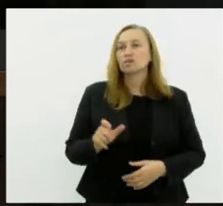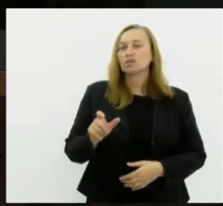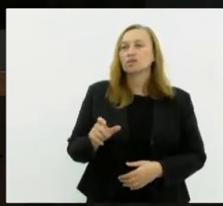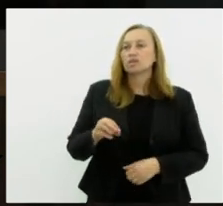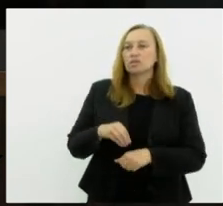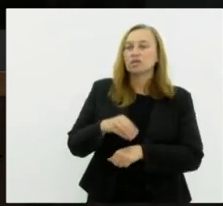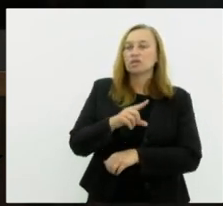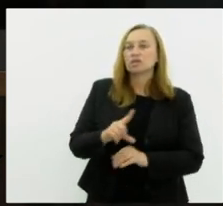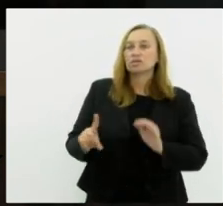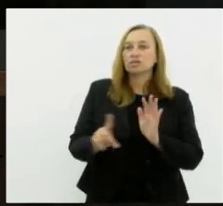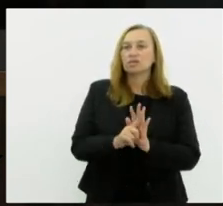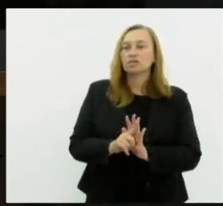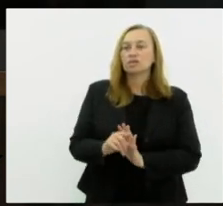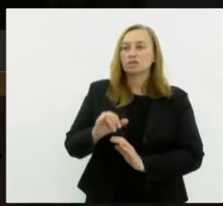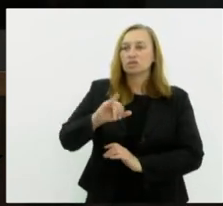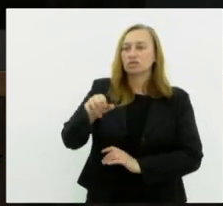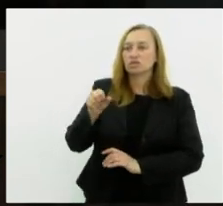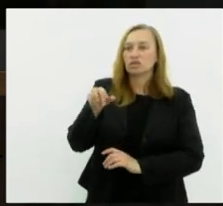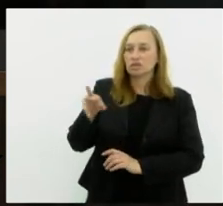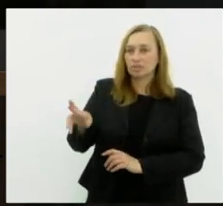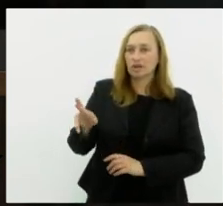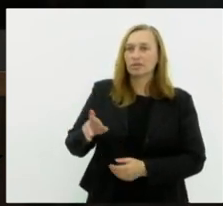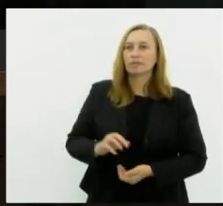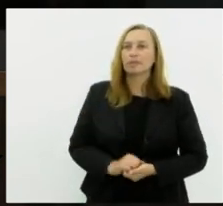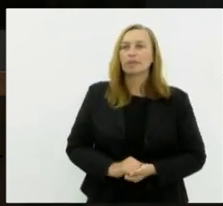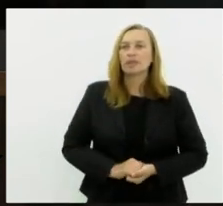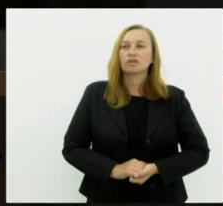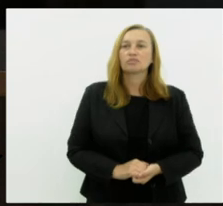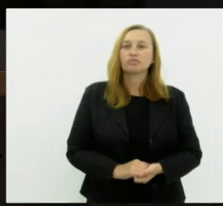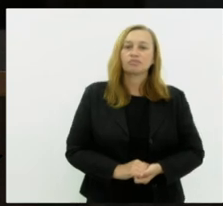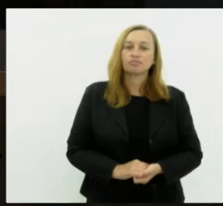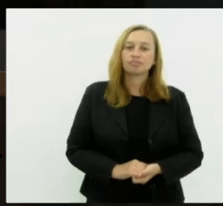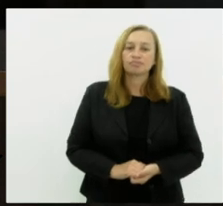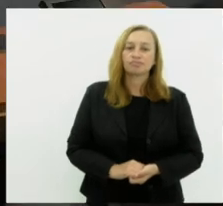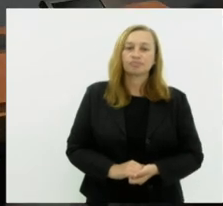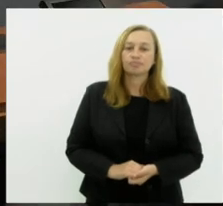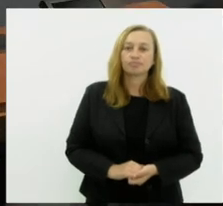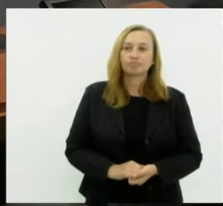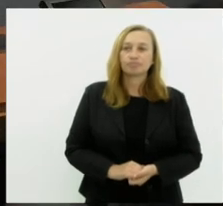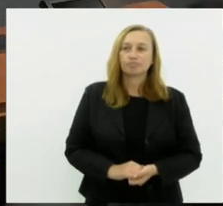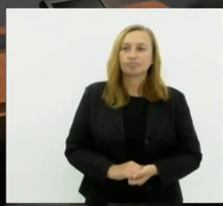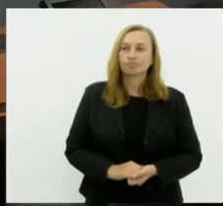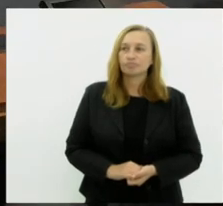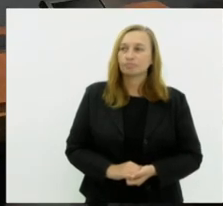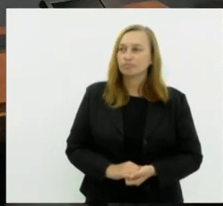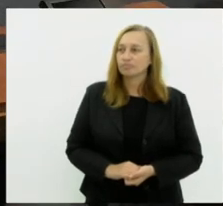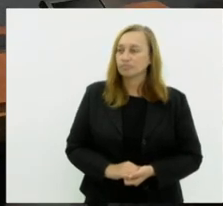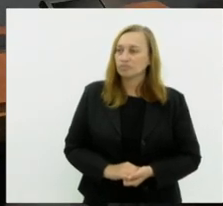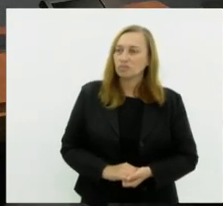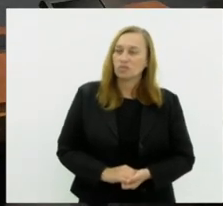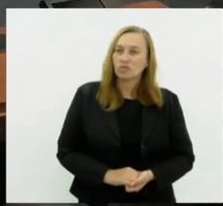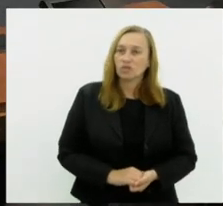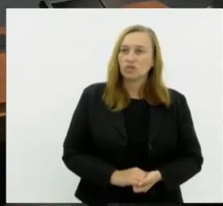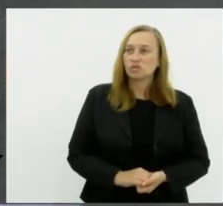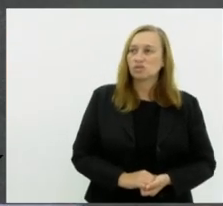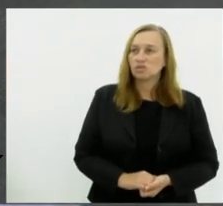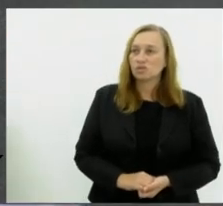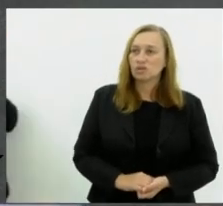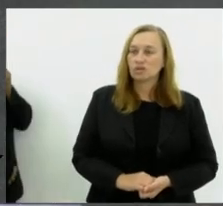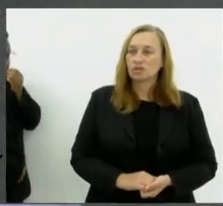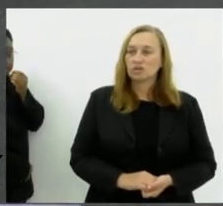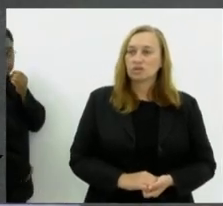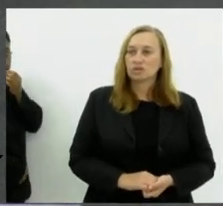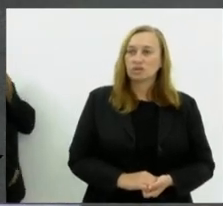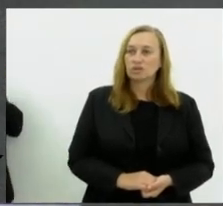indicação legislativa, deputado professor Josemar. Obrigado, presidenta. Nosso